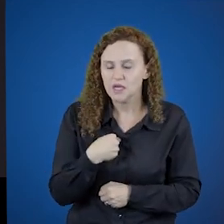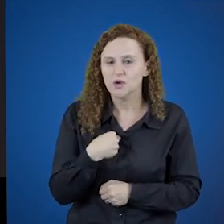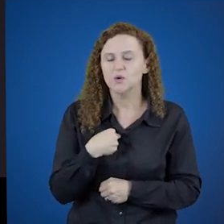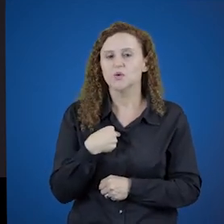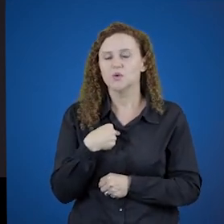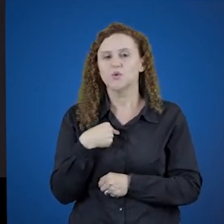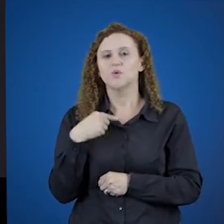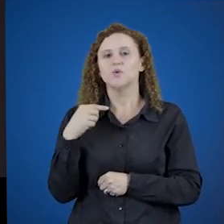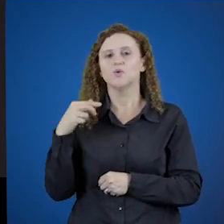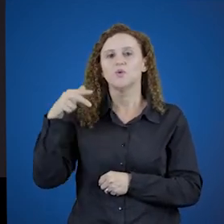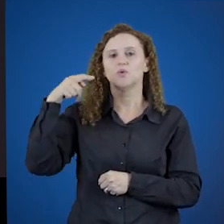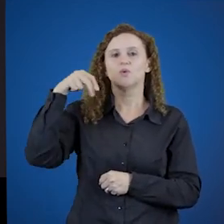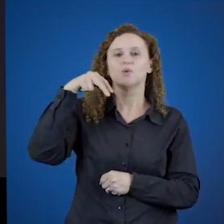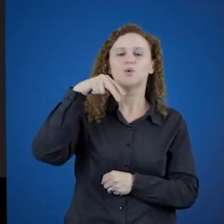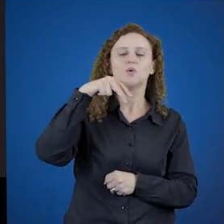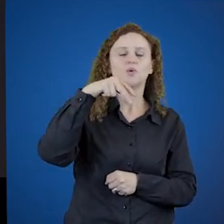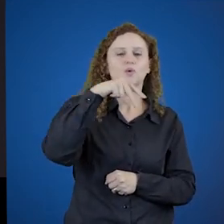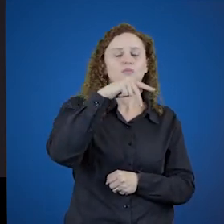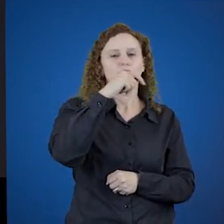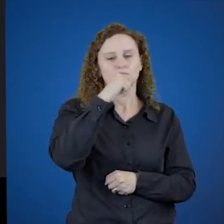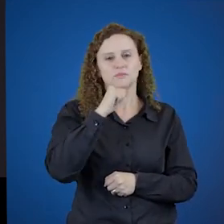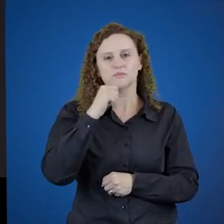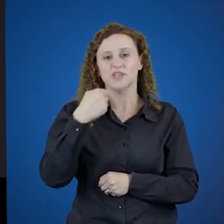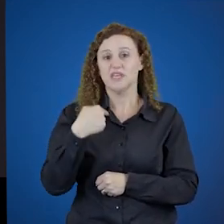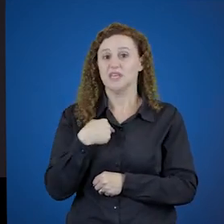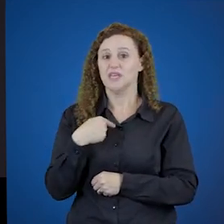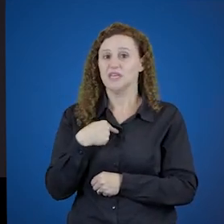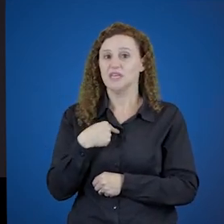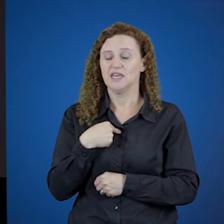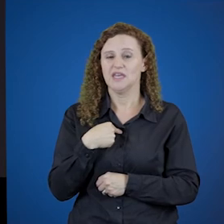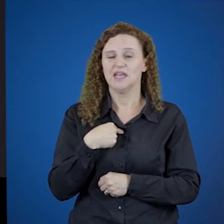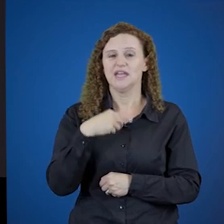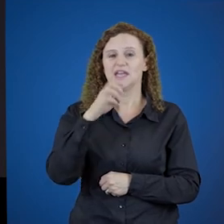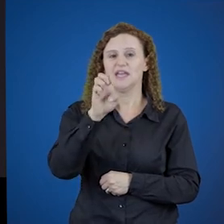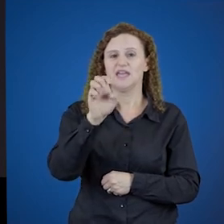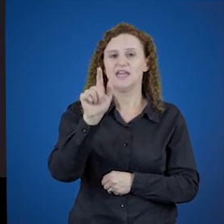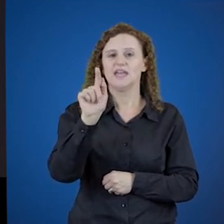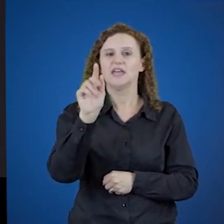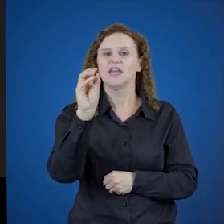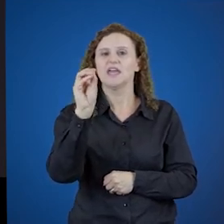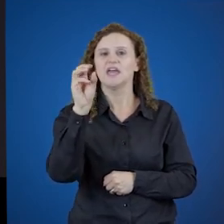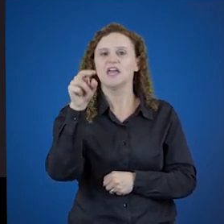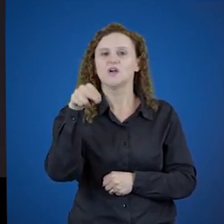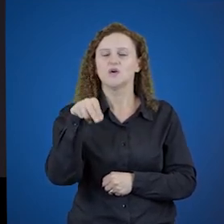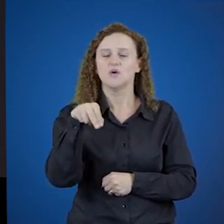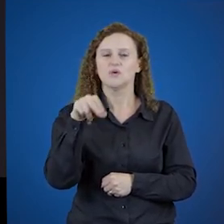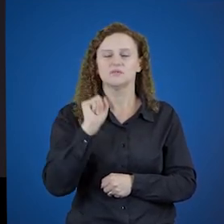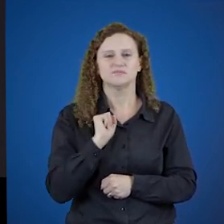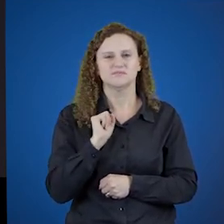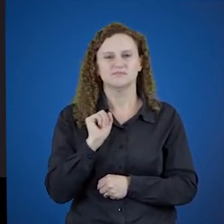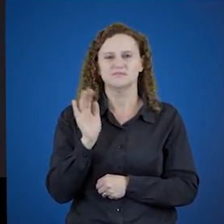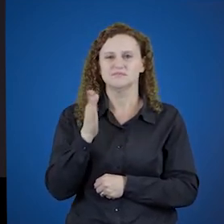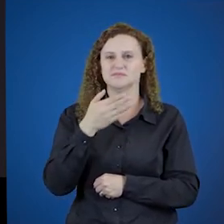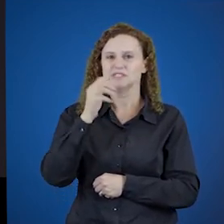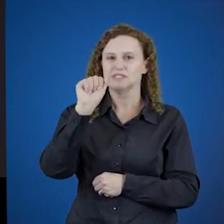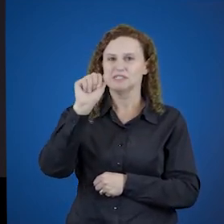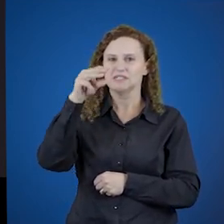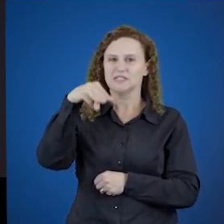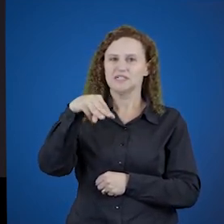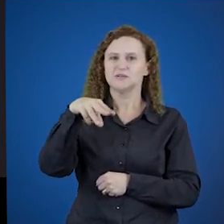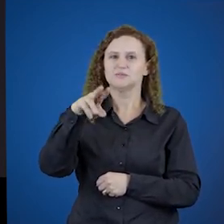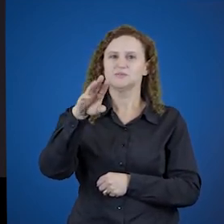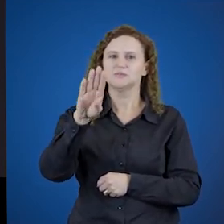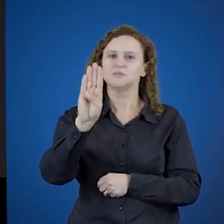e eu ando lembra-la do verbo louvar e ego laudo Então